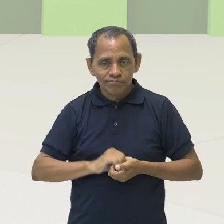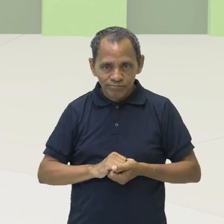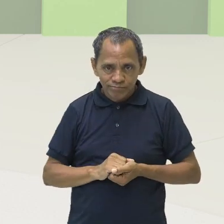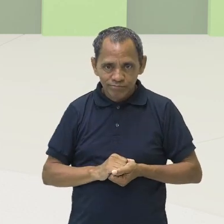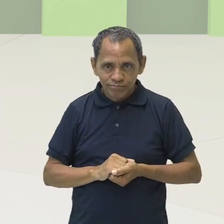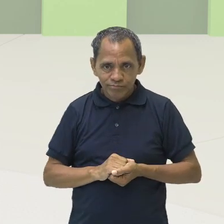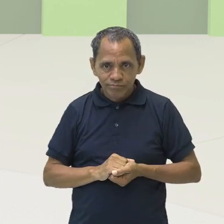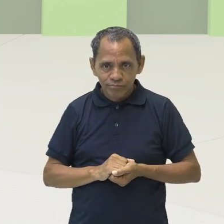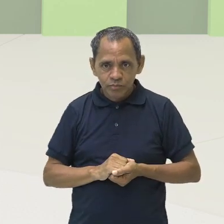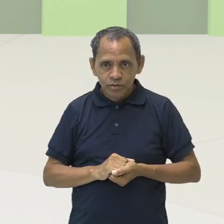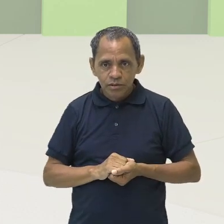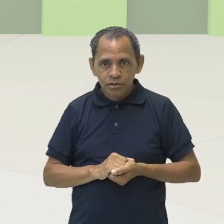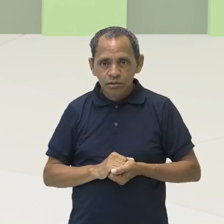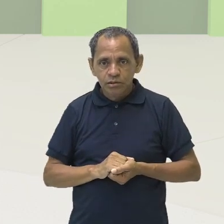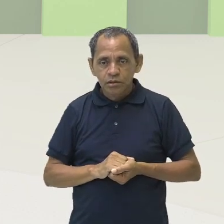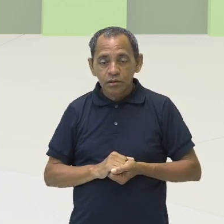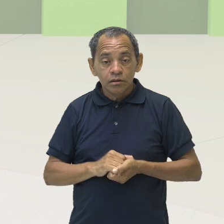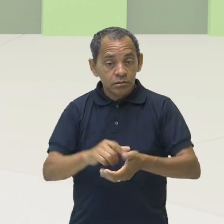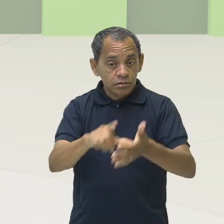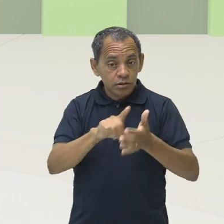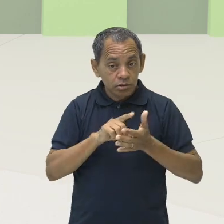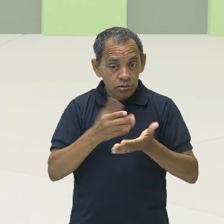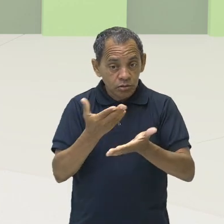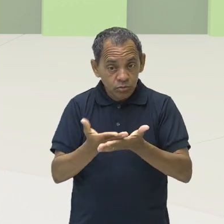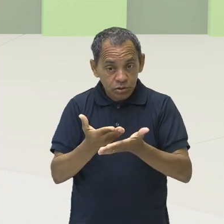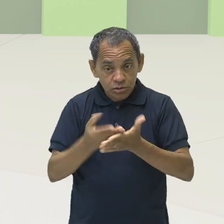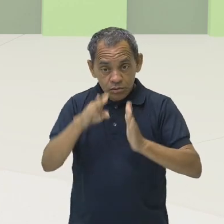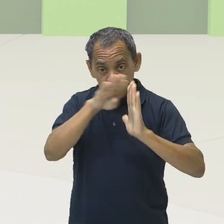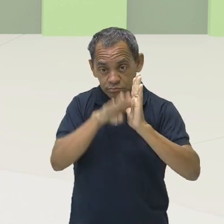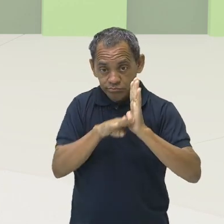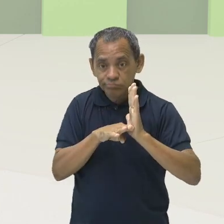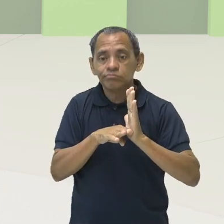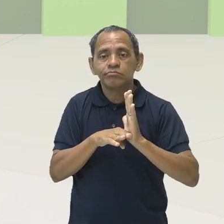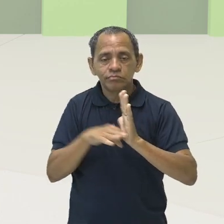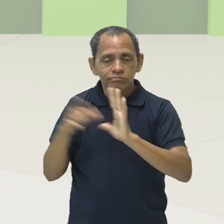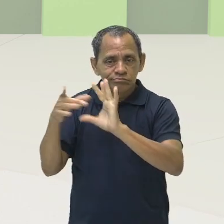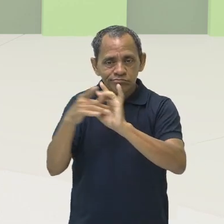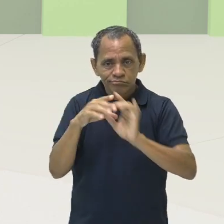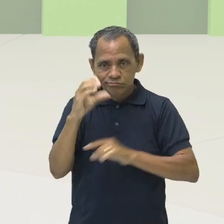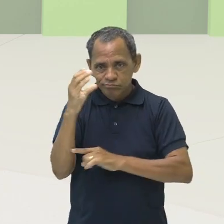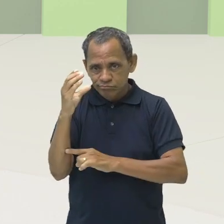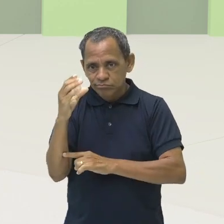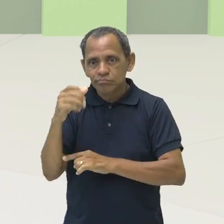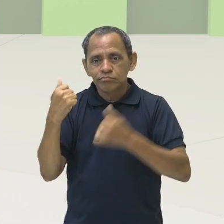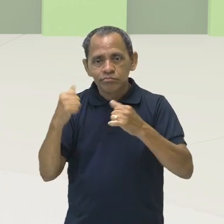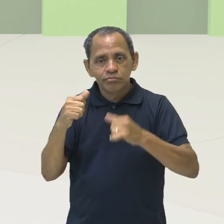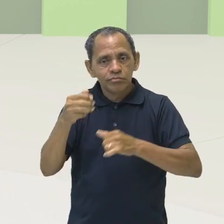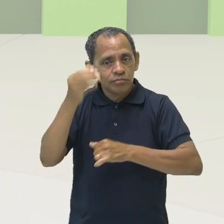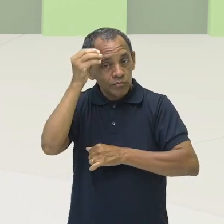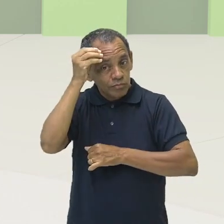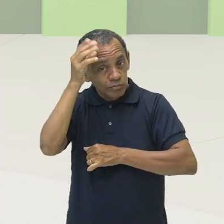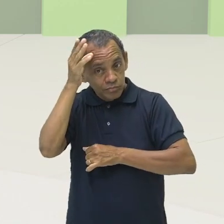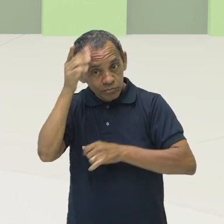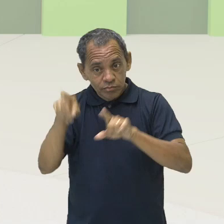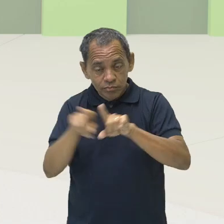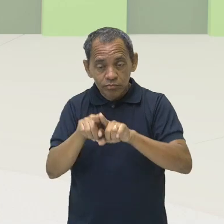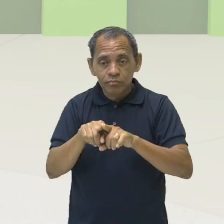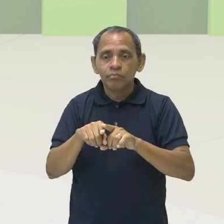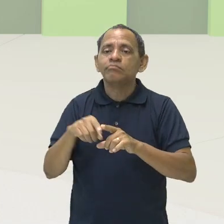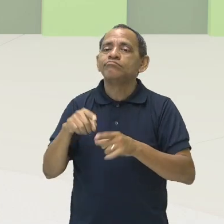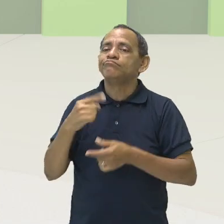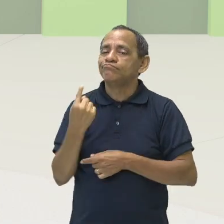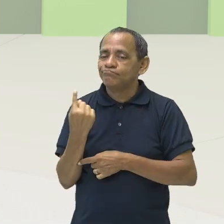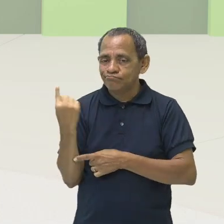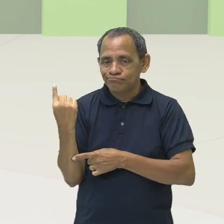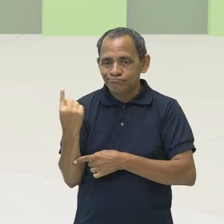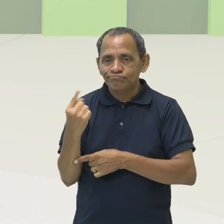Então, antes de nós iniciarmos a classificação das cadeias carbônicas, nós precisamos conhecer as cadeias carbônicas. Então,